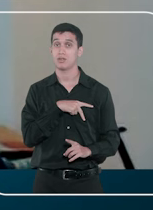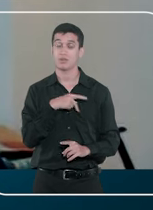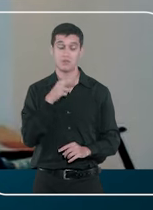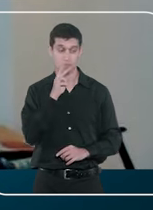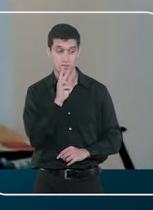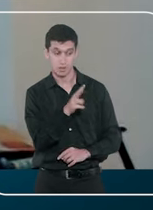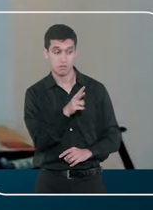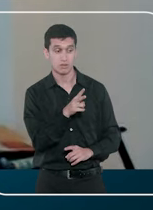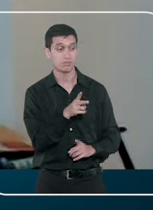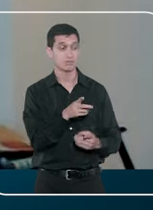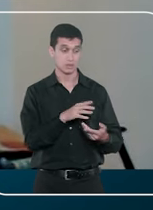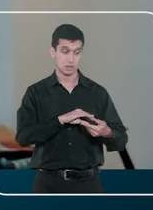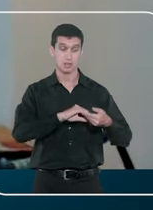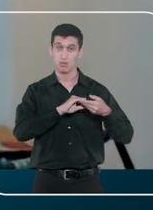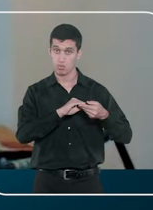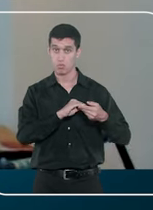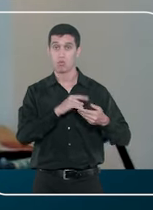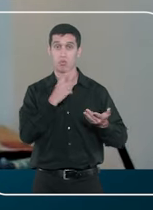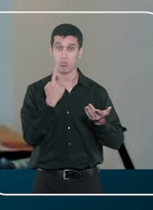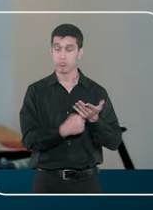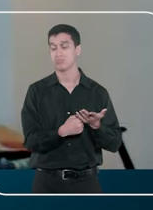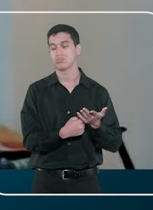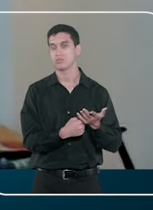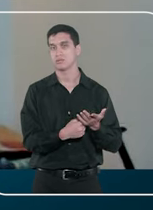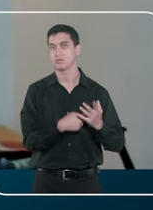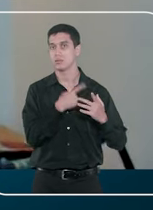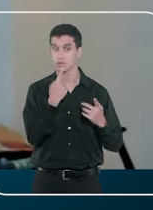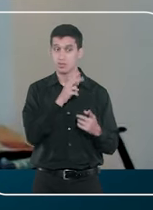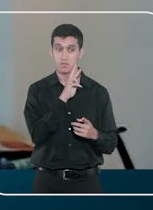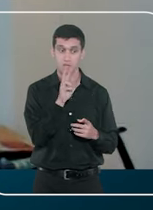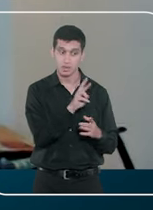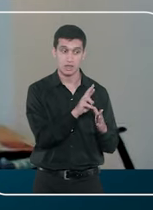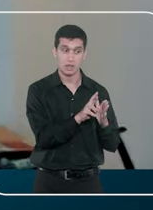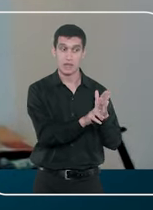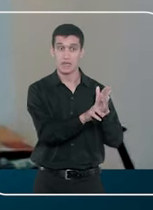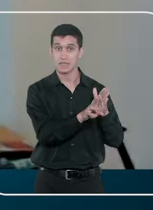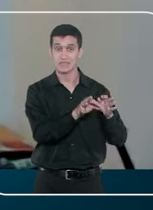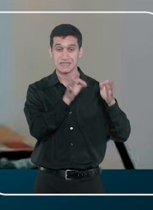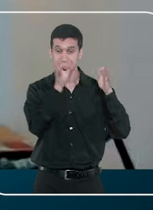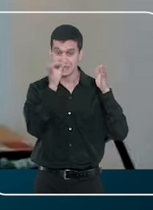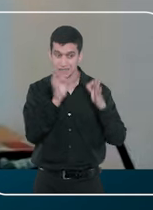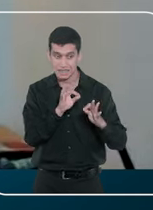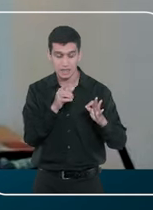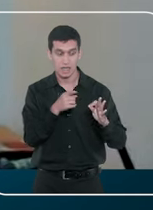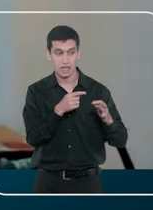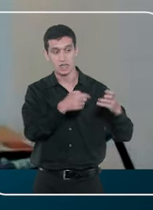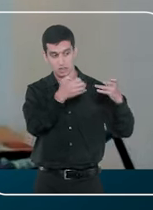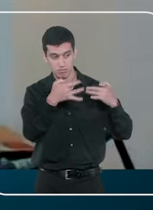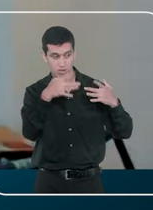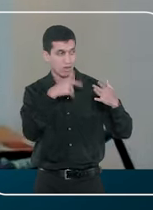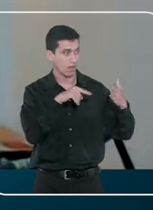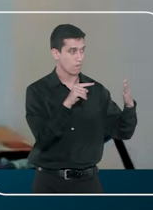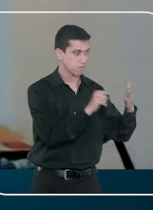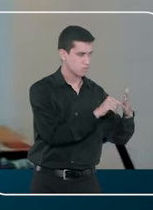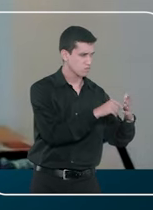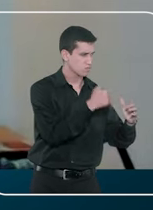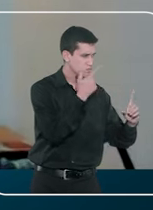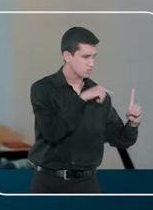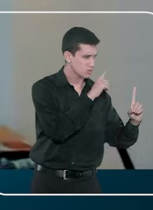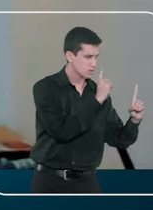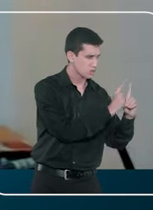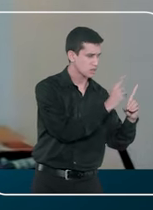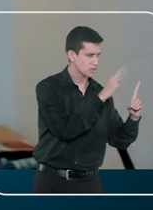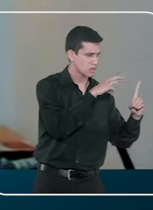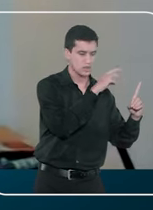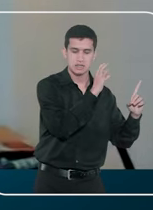em juízo. Como eu disse, o êxito acusatório não é um compromisso do colaborador, é do titular da ação penal.